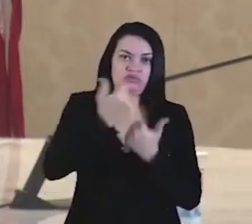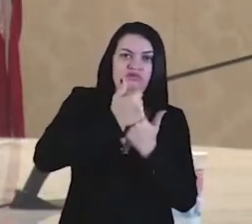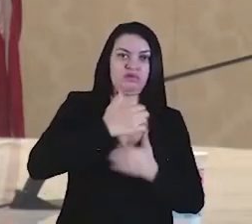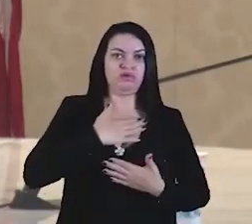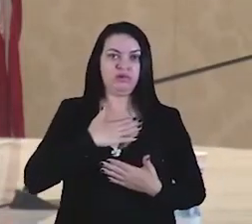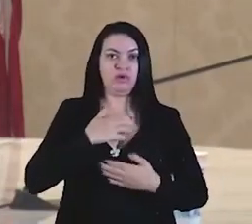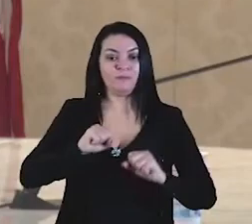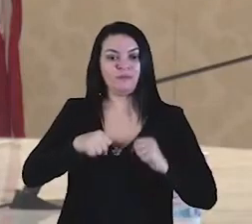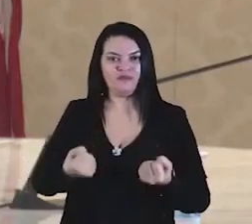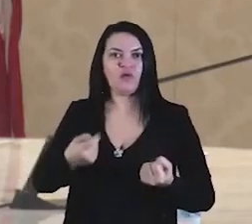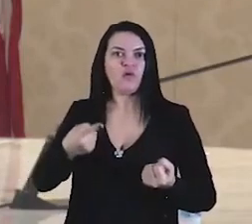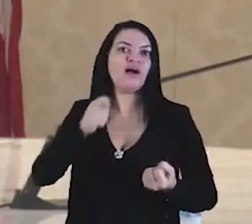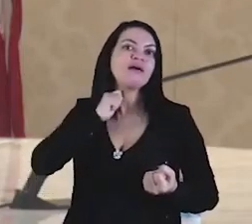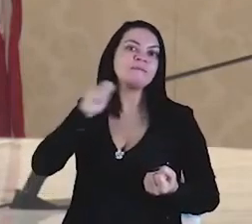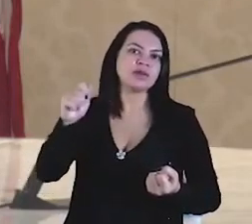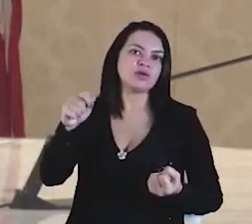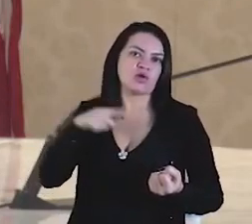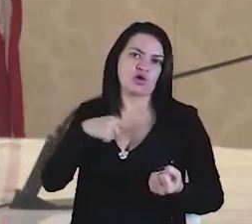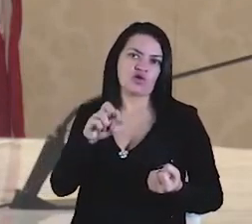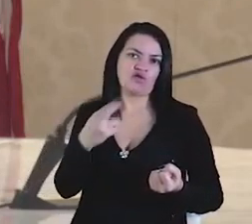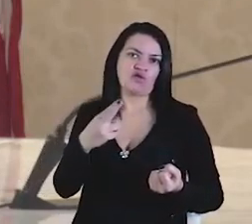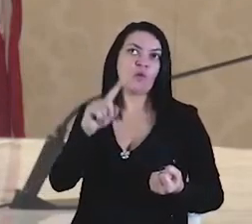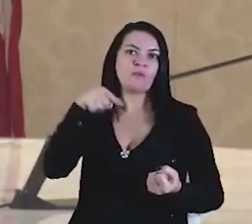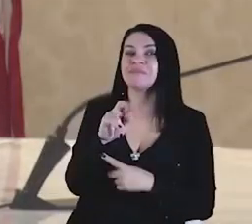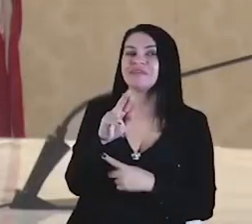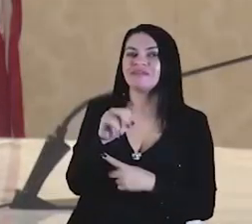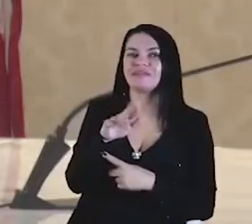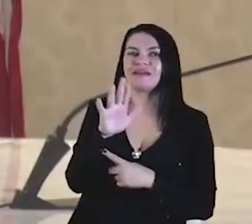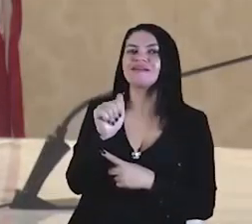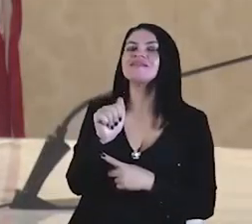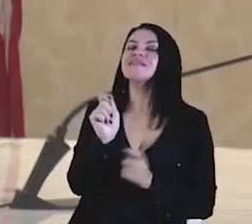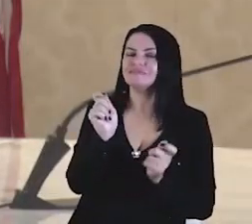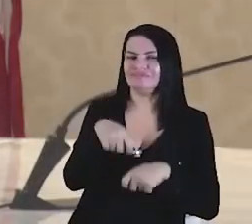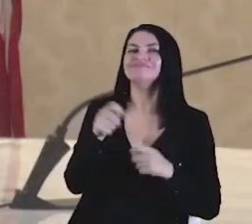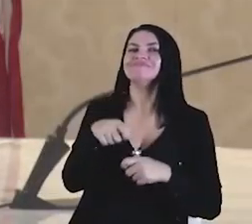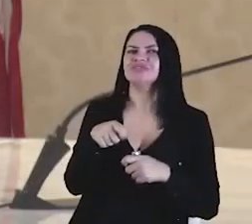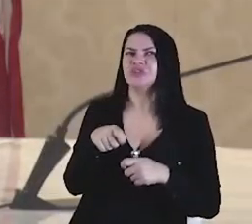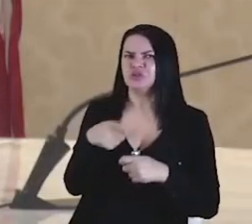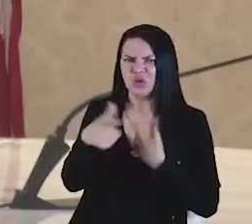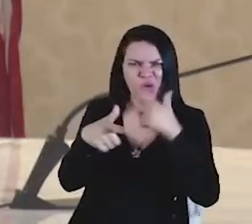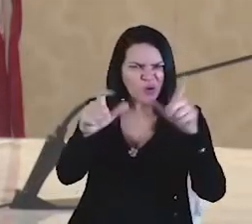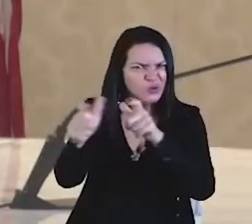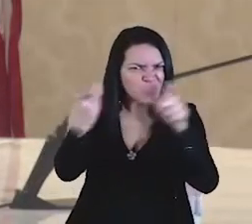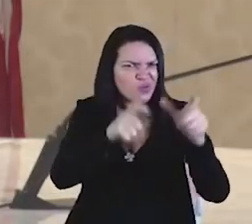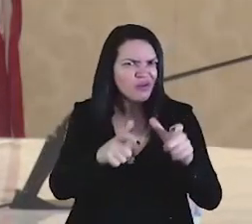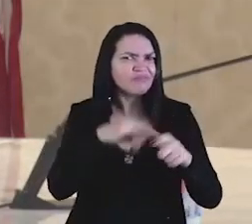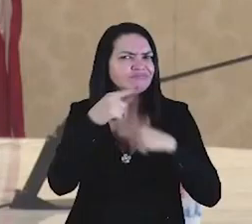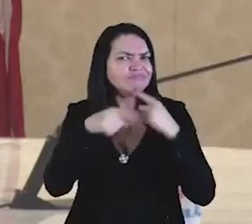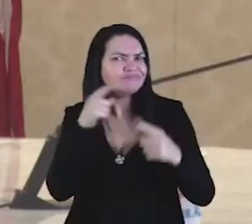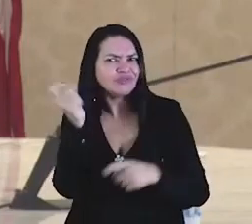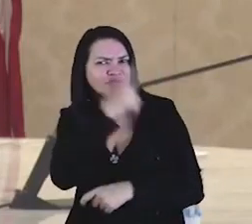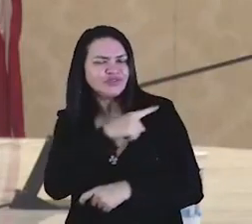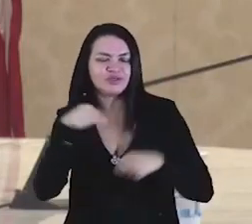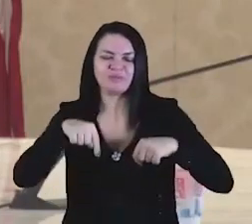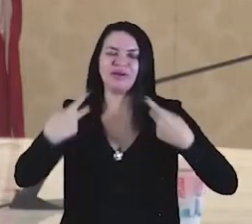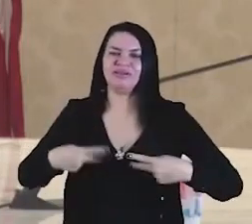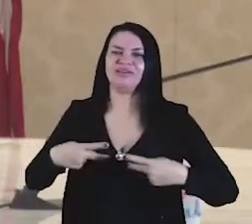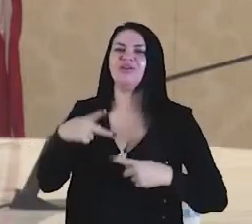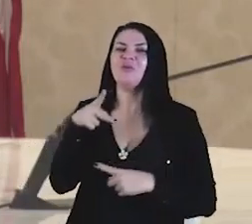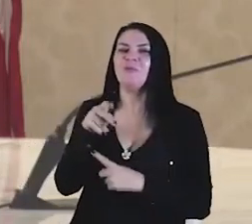por força de lei em abril do próximo ano Governador agradeceu também ao secretário Estadual do Turismo